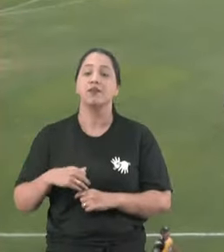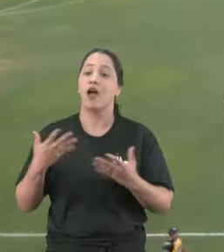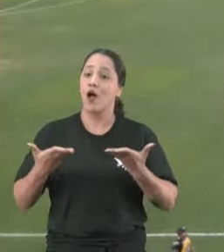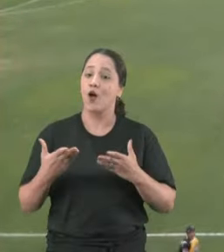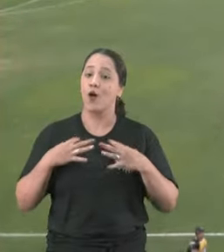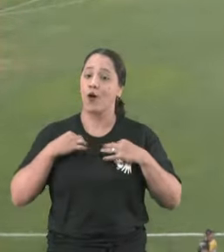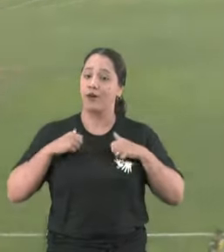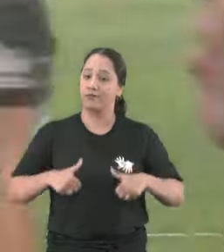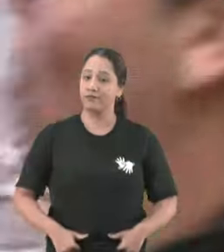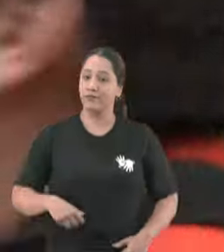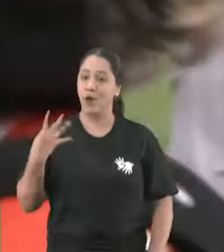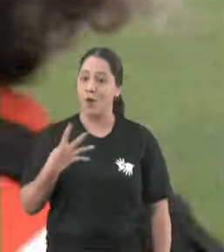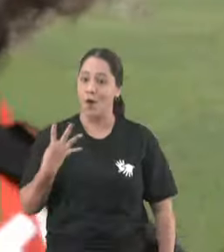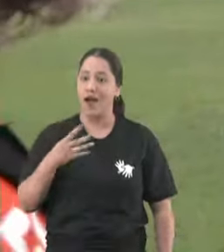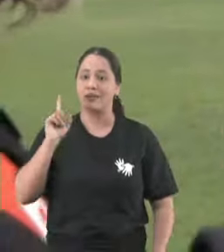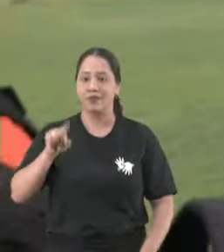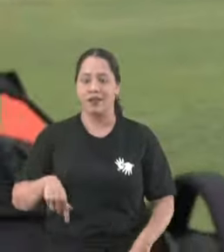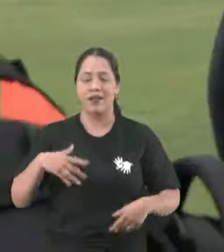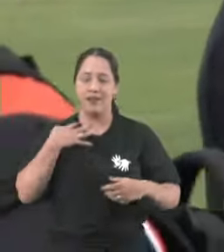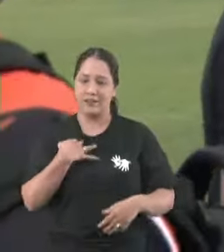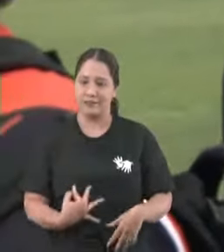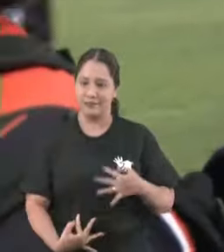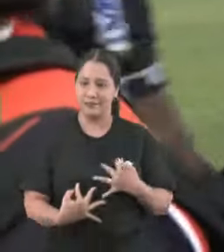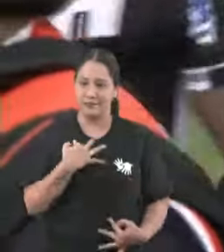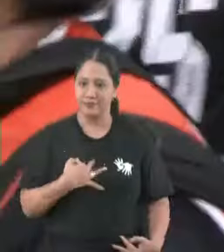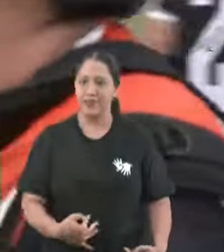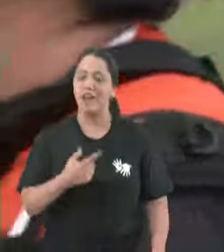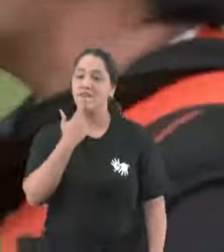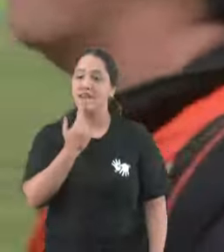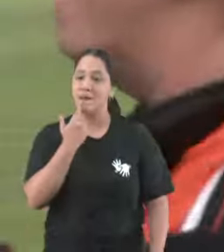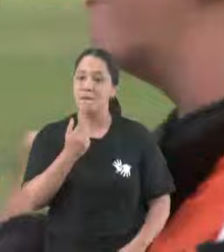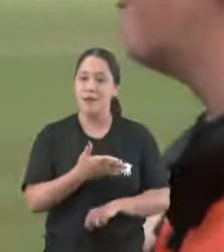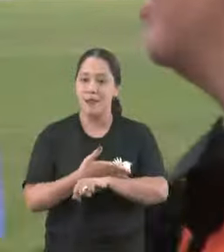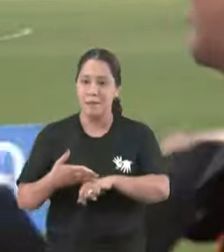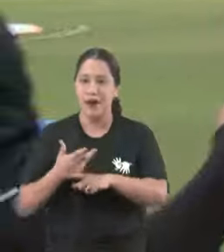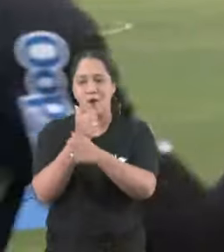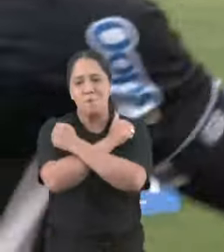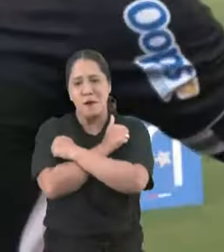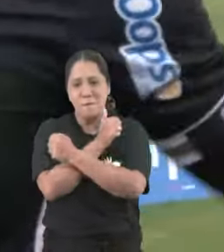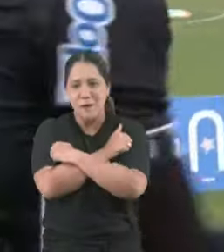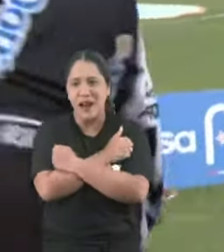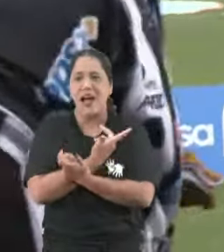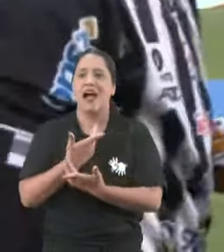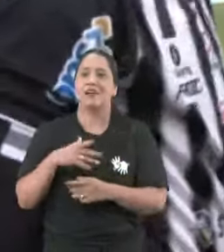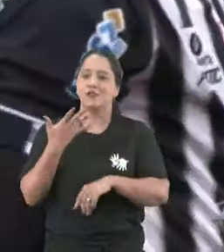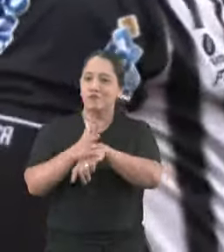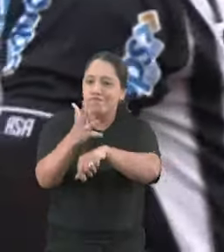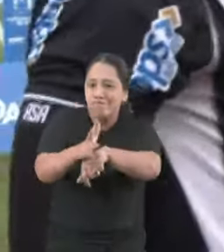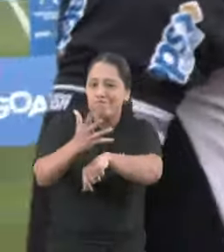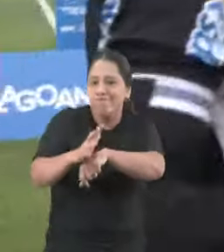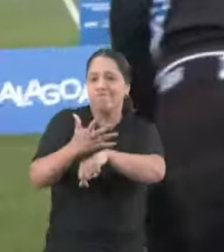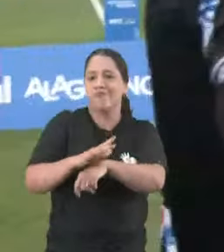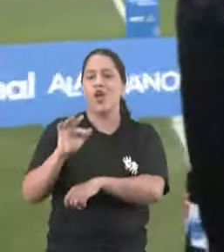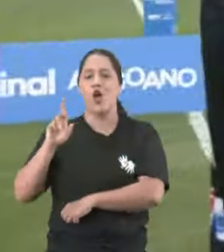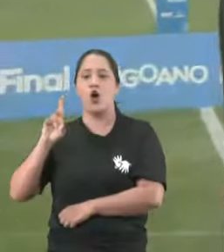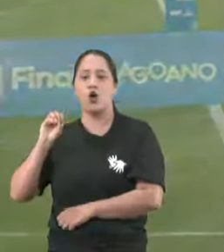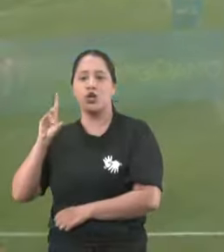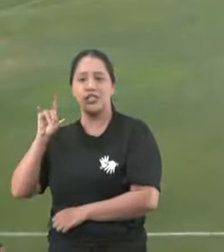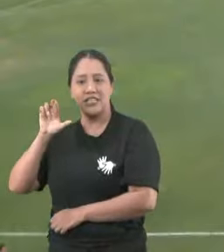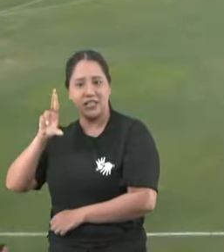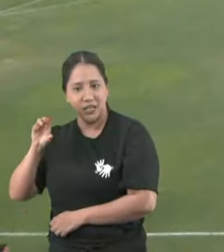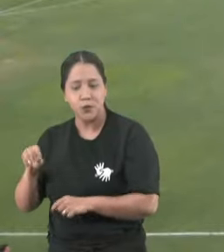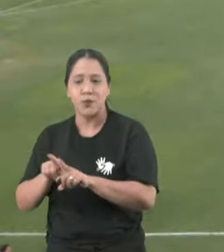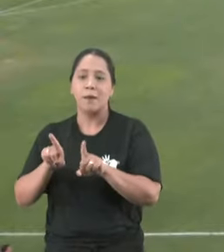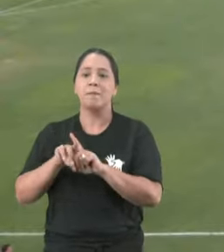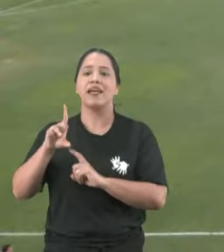4 lançada é essa listrada em vermelho e branco. O abraço dos dois treinadores, do Rodrigo Fonseca e do Daniel Paulista. Você